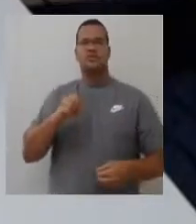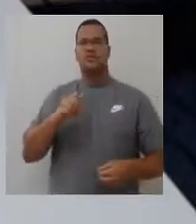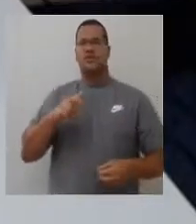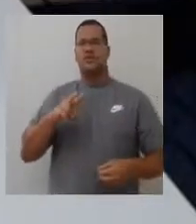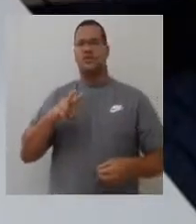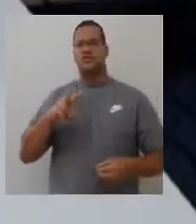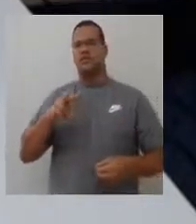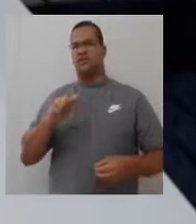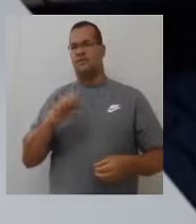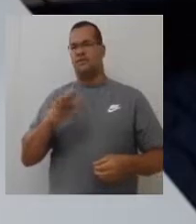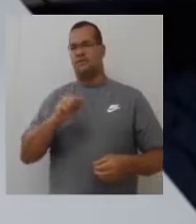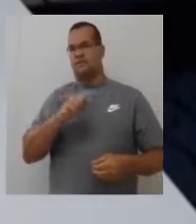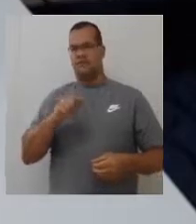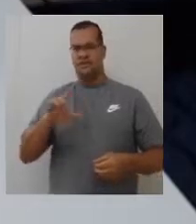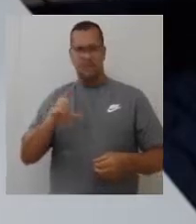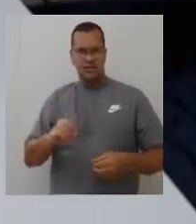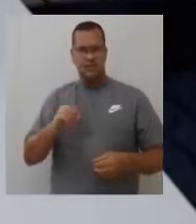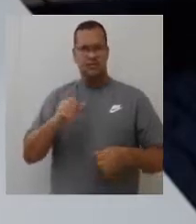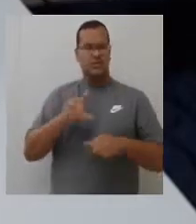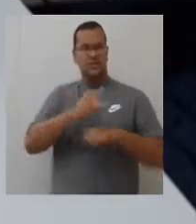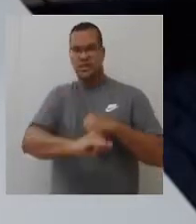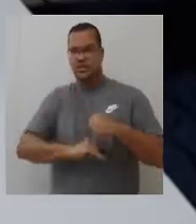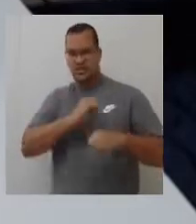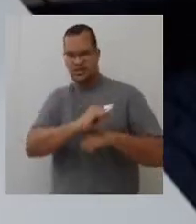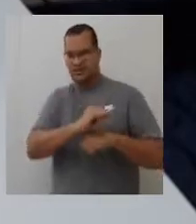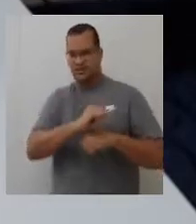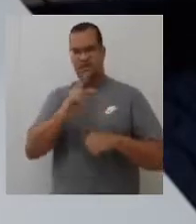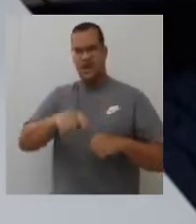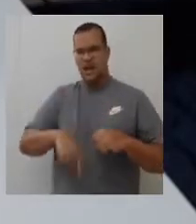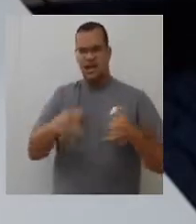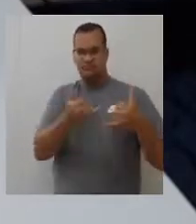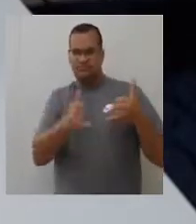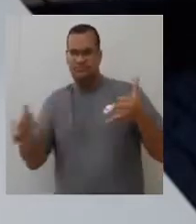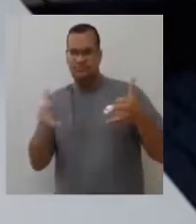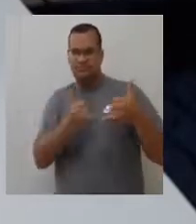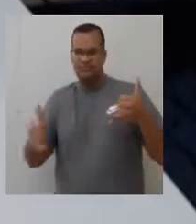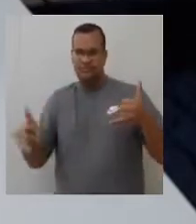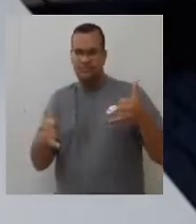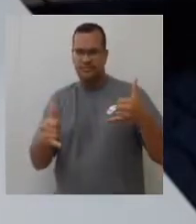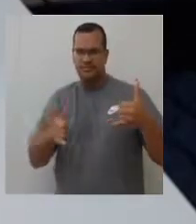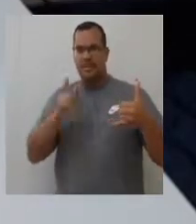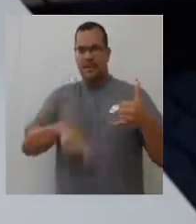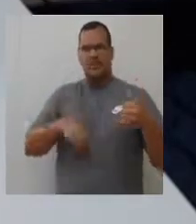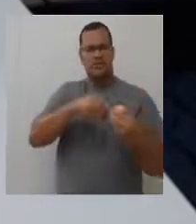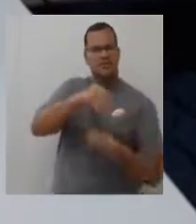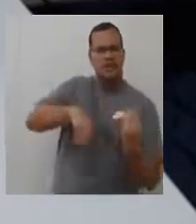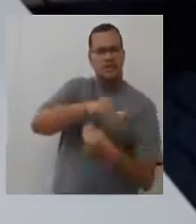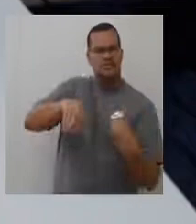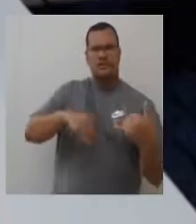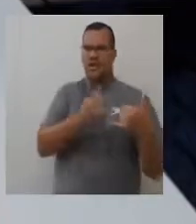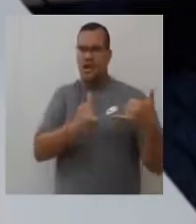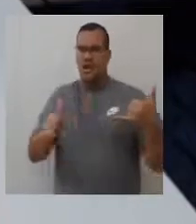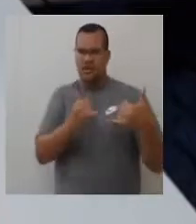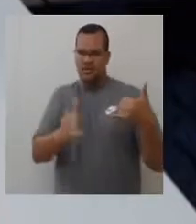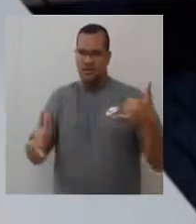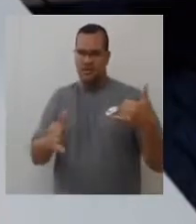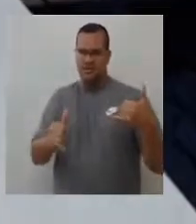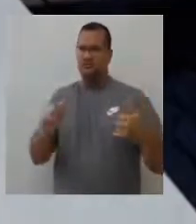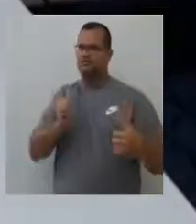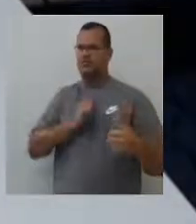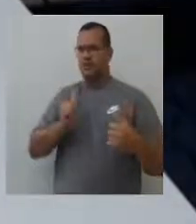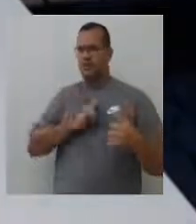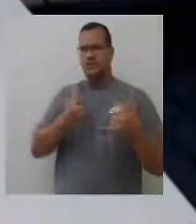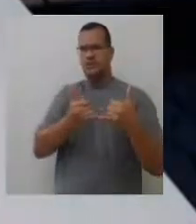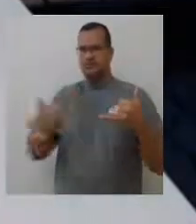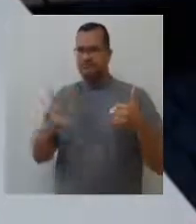íons. Então ocorre a corrente elétrica. É o que nós chamamos de uma solução eletrolítica, porque ocorre com condução